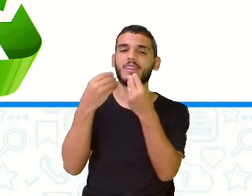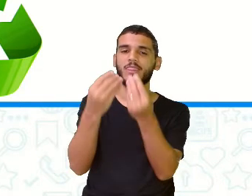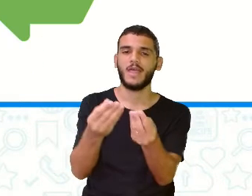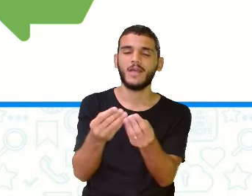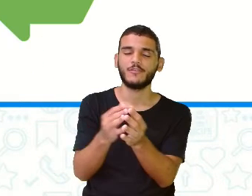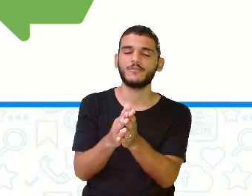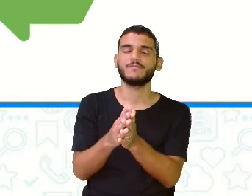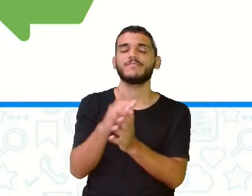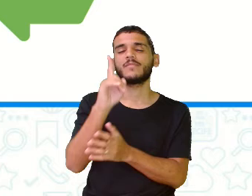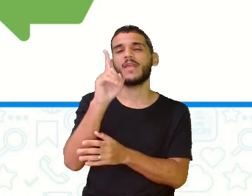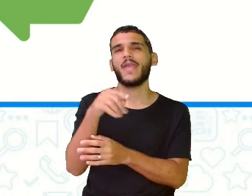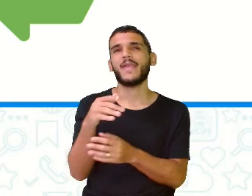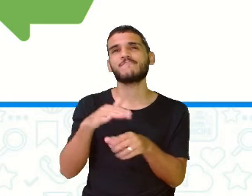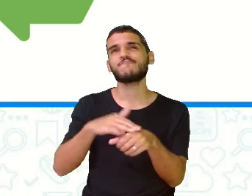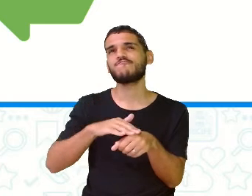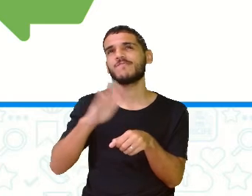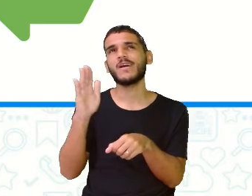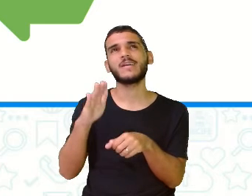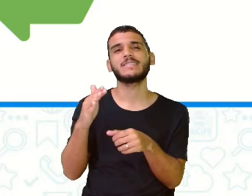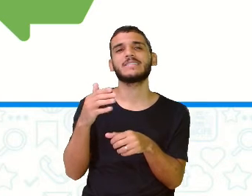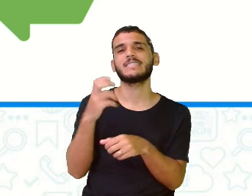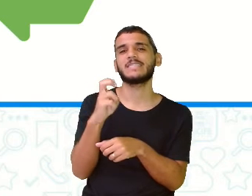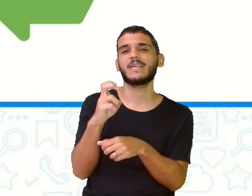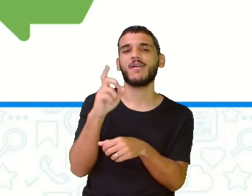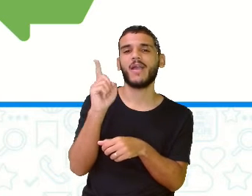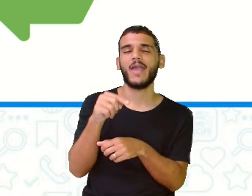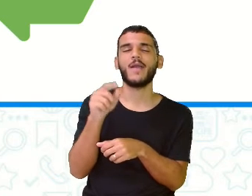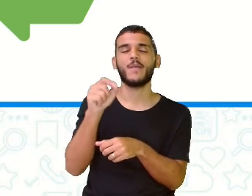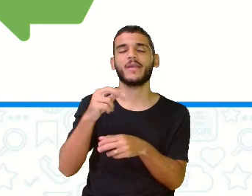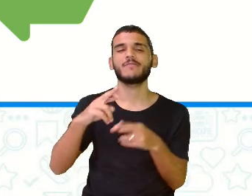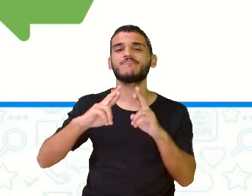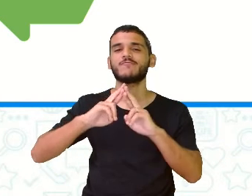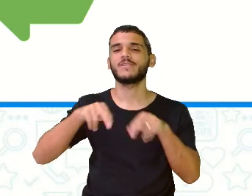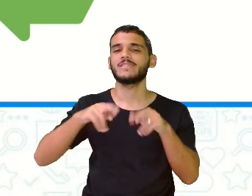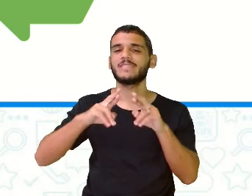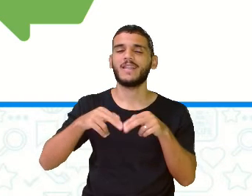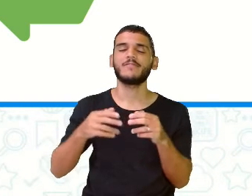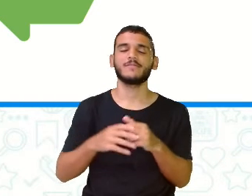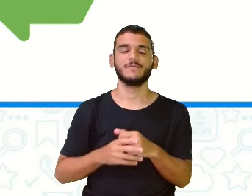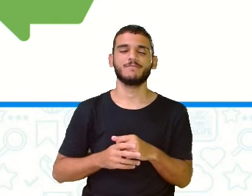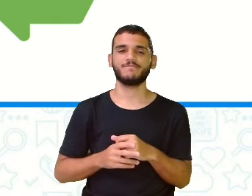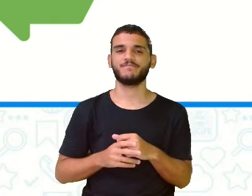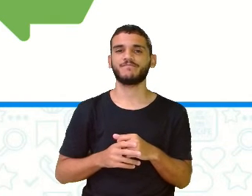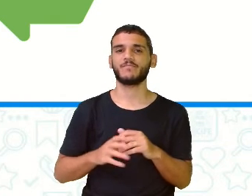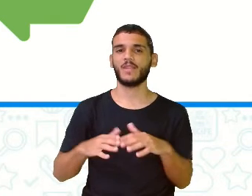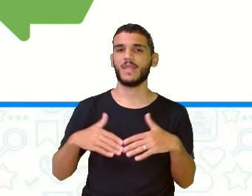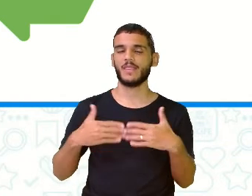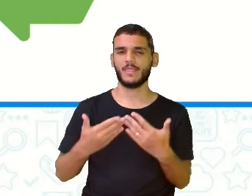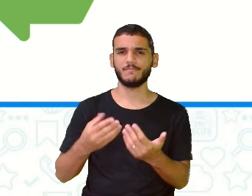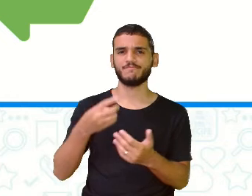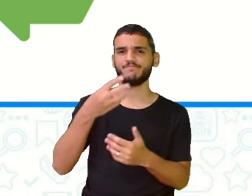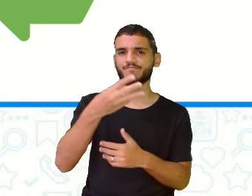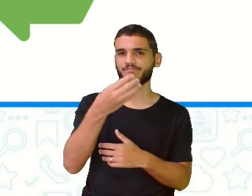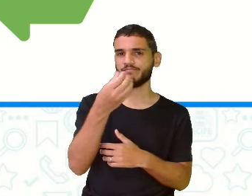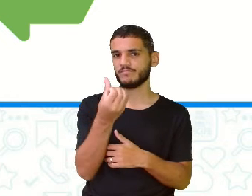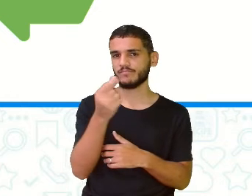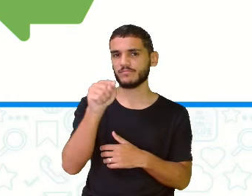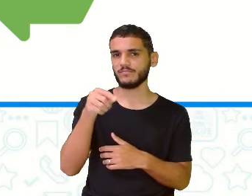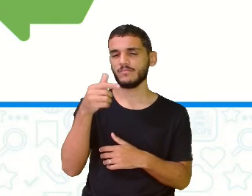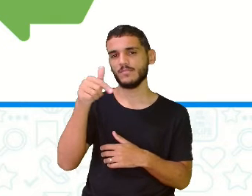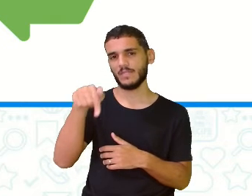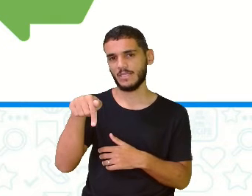alimentos reutilizados. No mês seguinte, das cerca de 36,7 toneladas